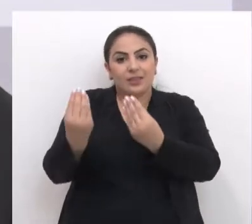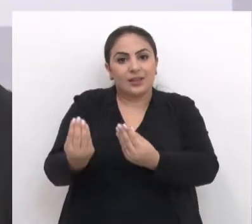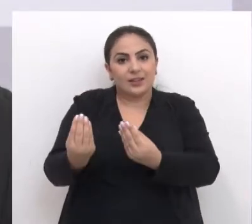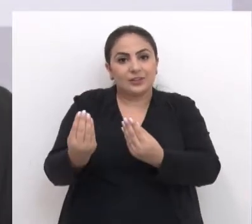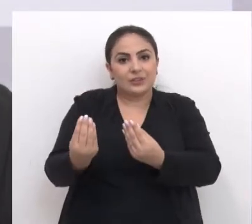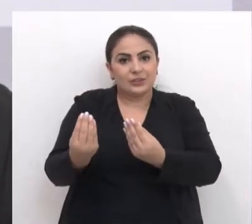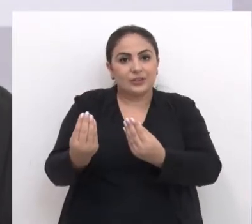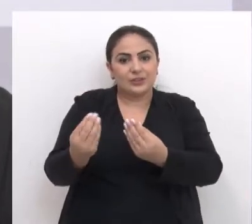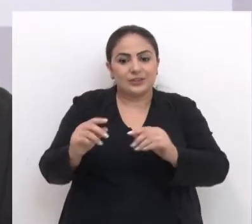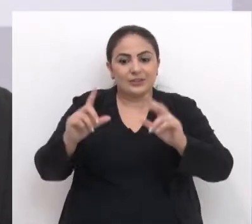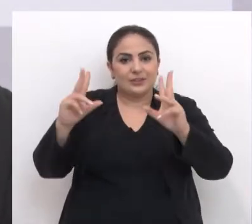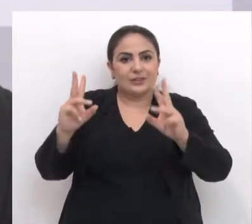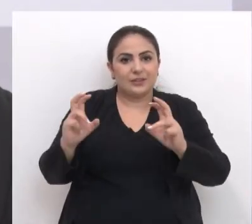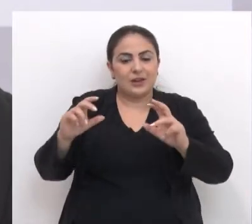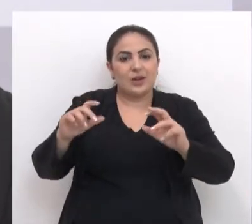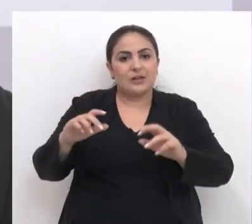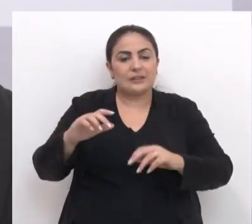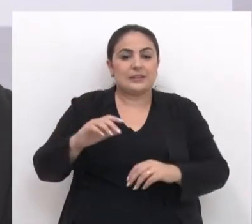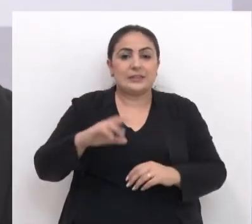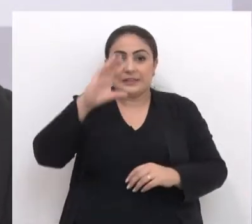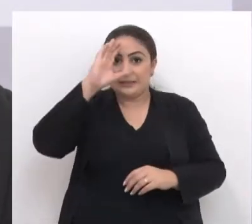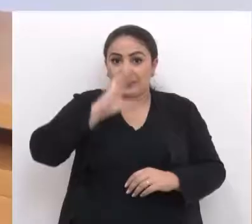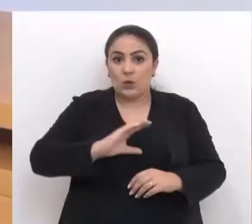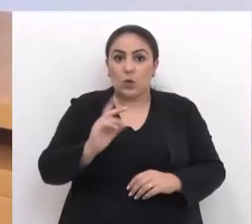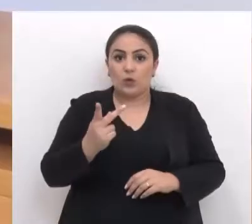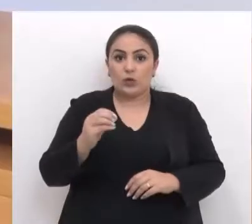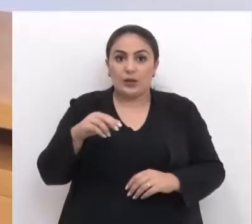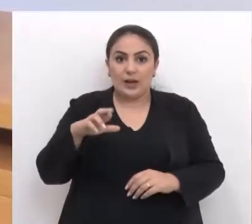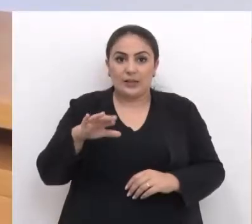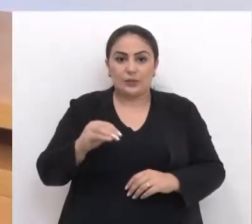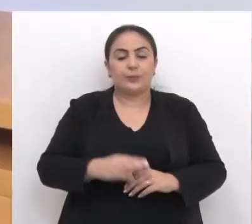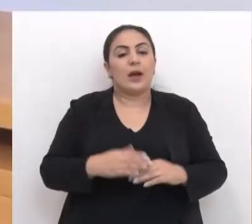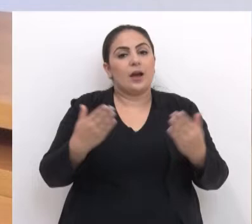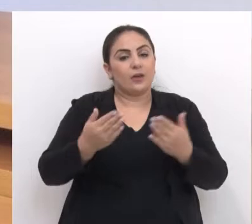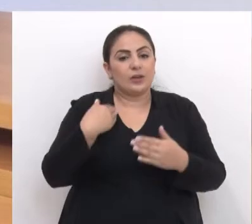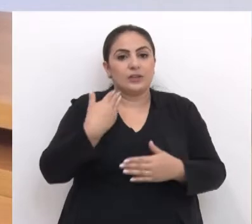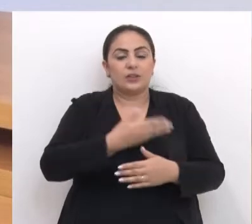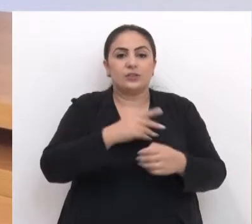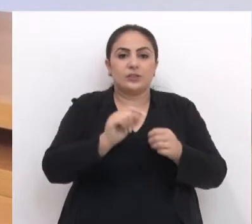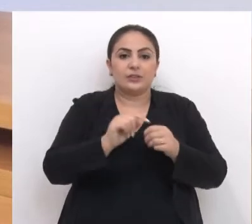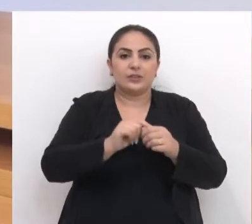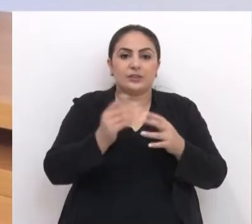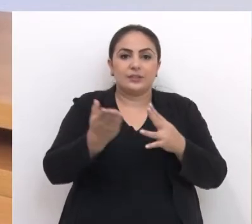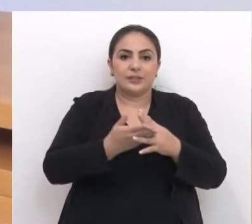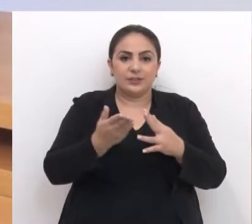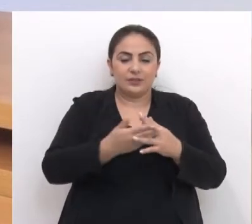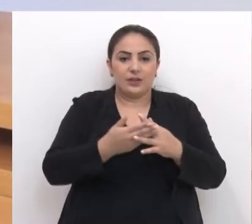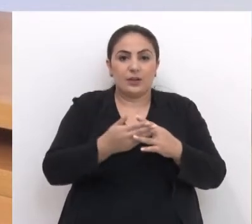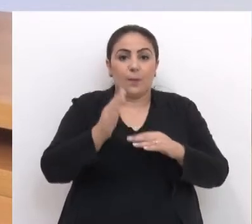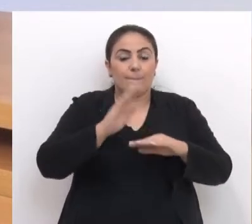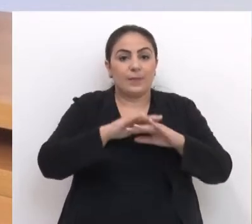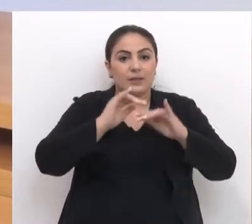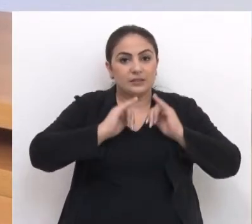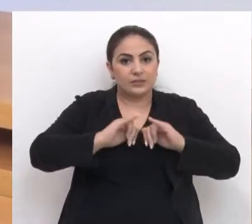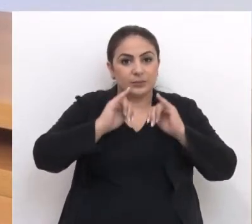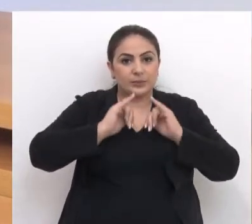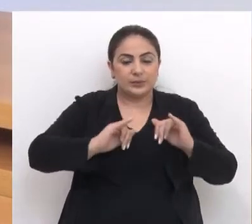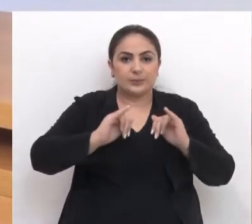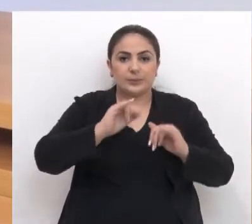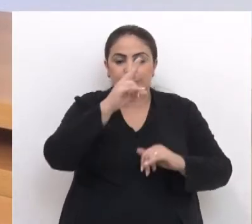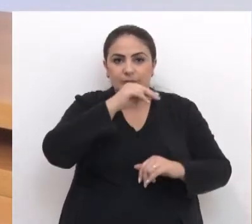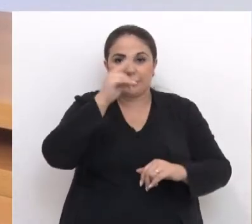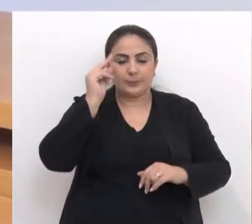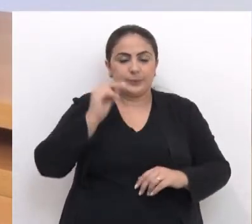ele o título de cidadão honorário de Passo Fundo. E agora nós vamos para o intervalo e retornamos com outras informações